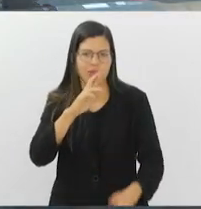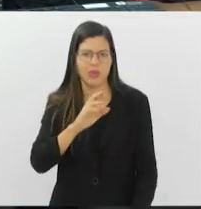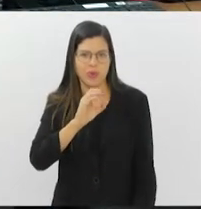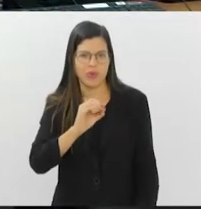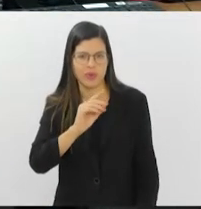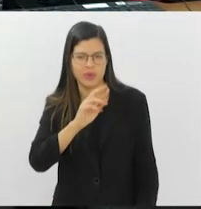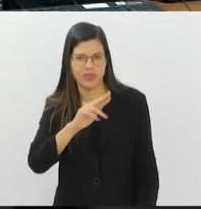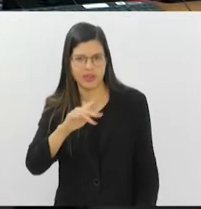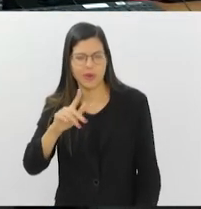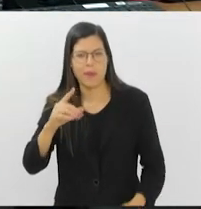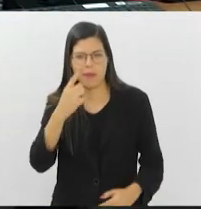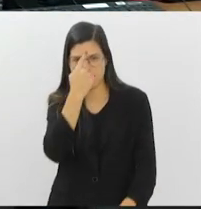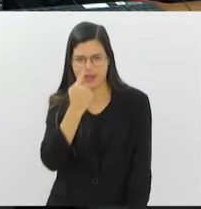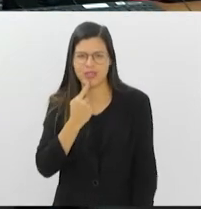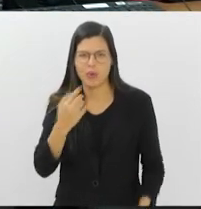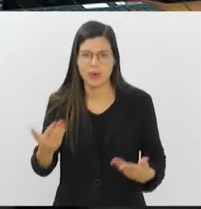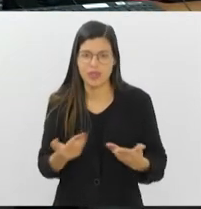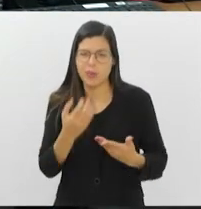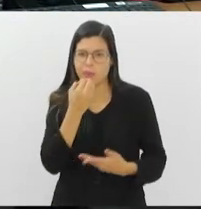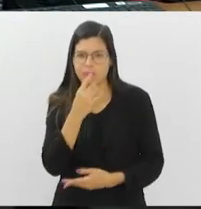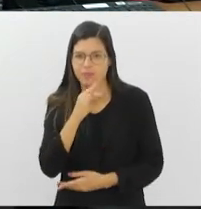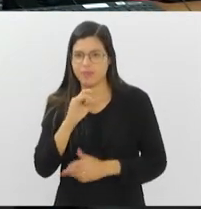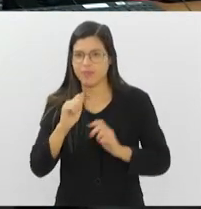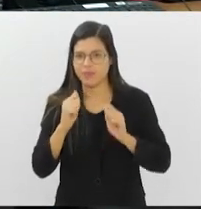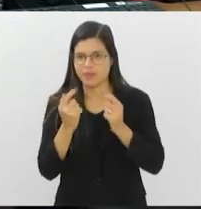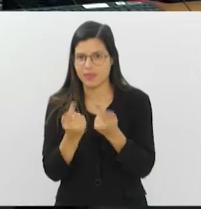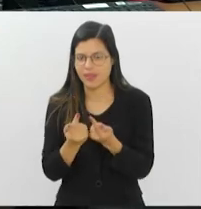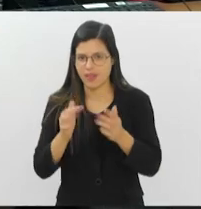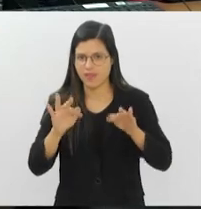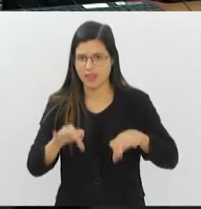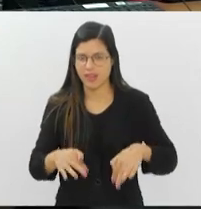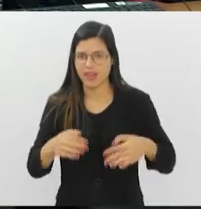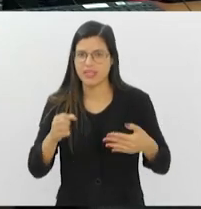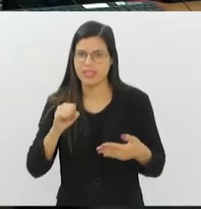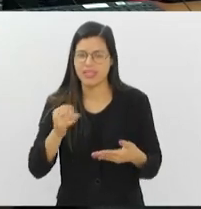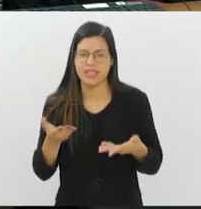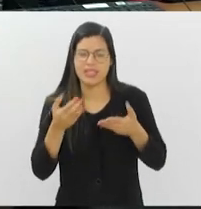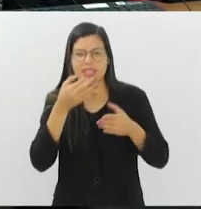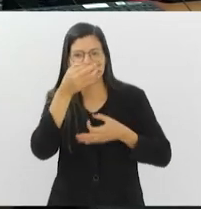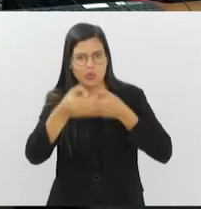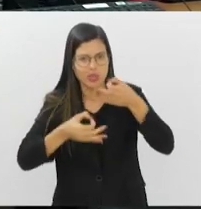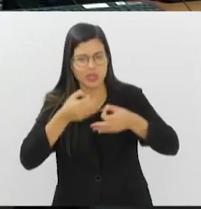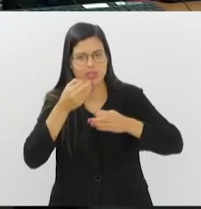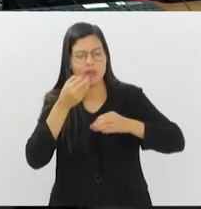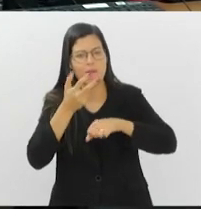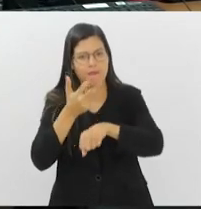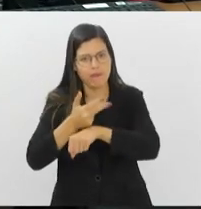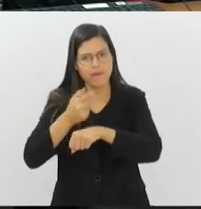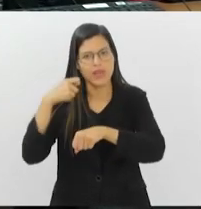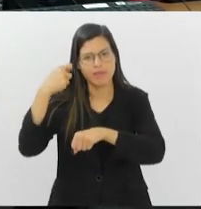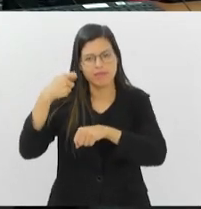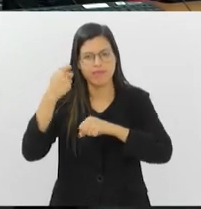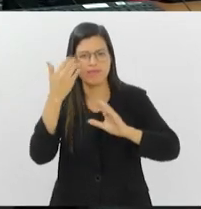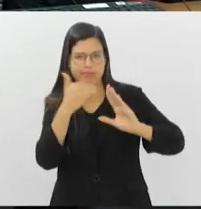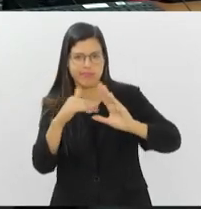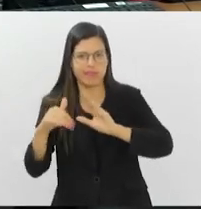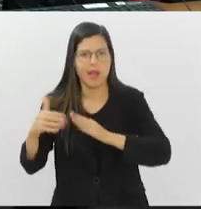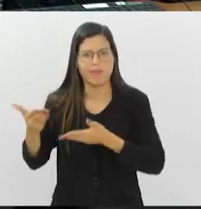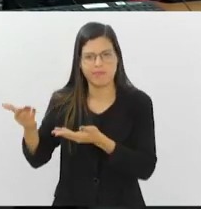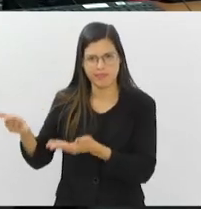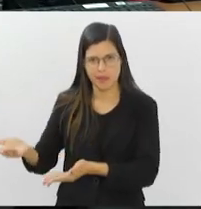hoje o bom dia alerge termina aqui se você quiser enviar sugestões ou vídeos aí da sua cidade é só acessar nosso e-mail TV alerge